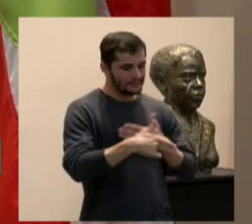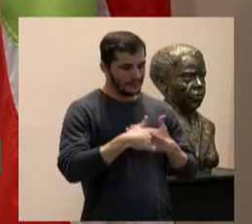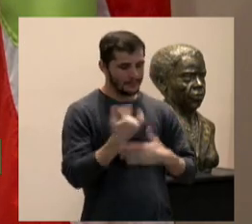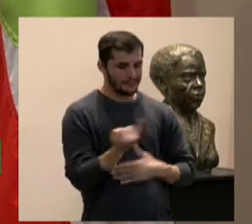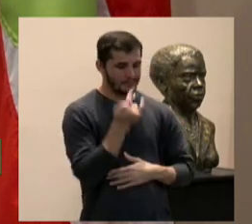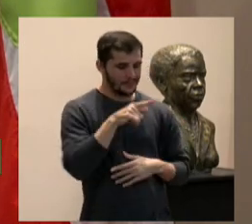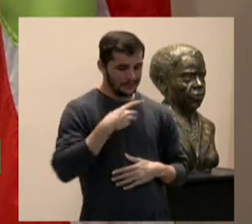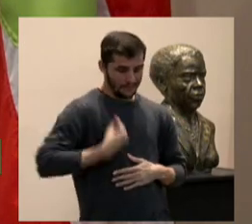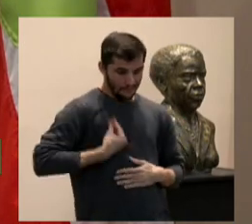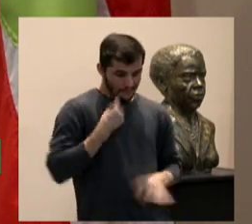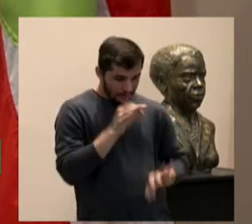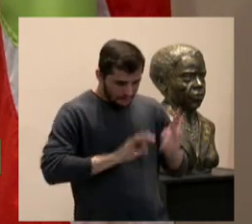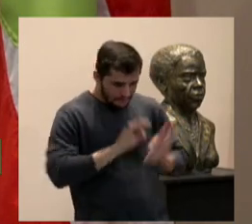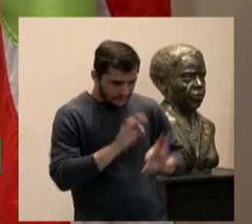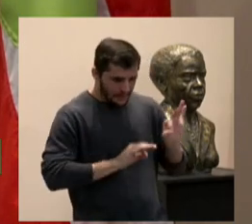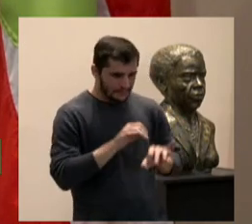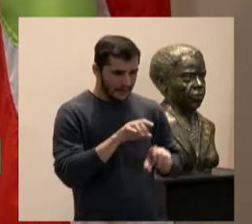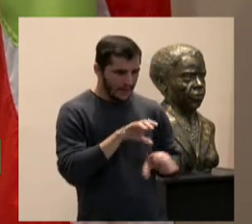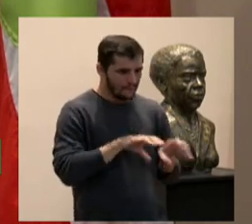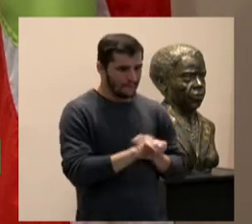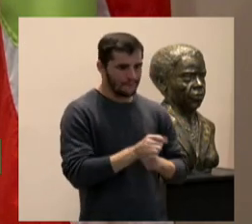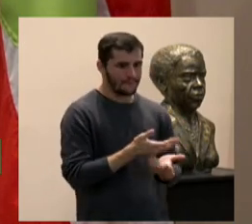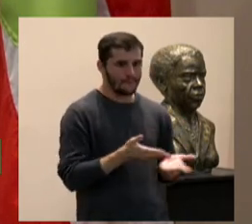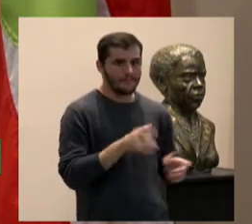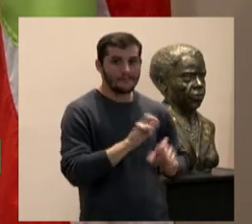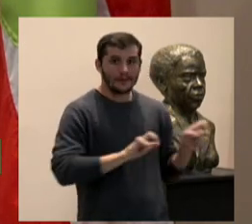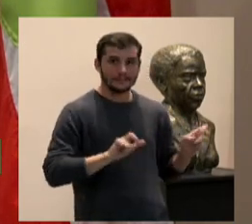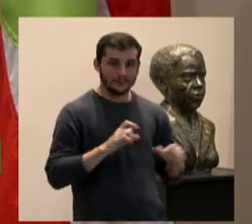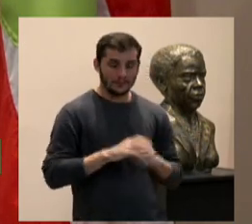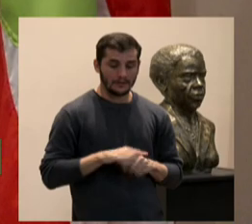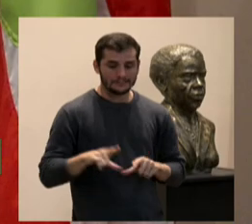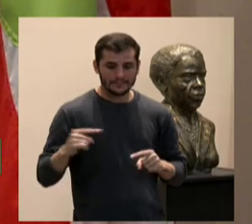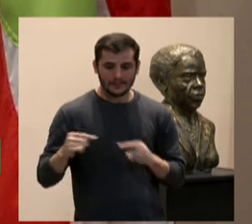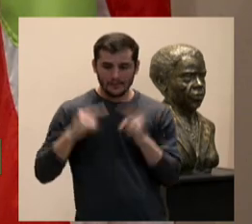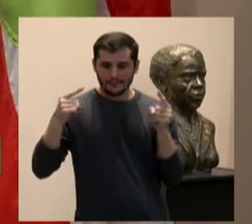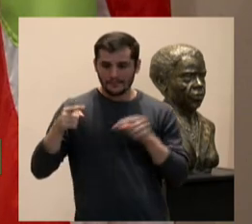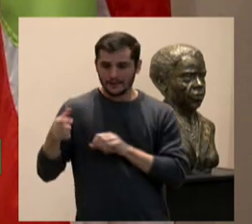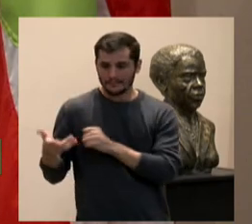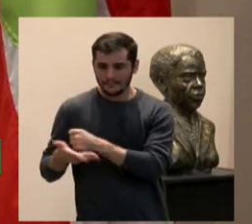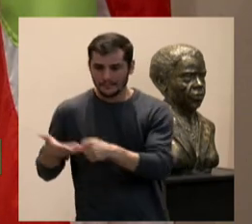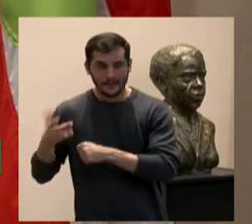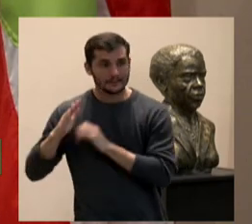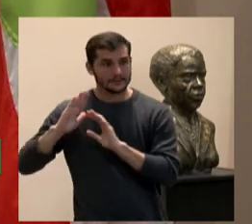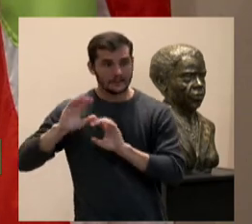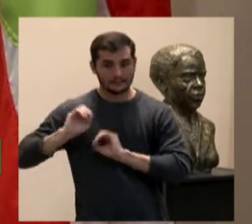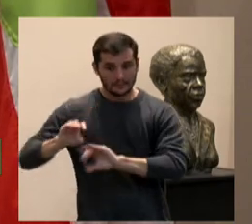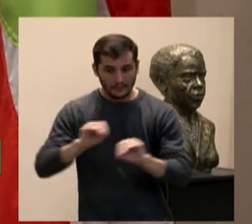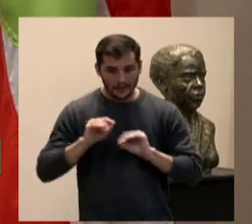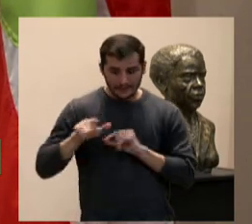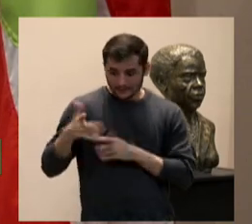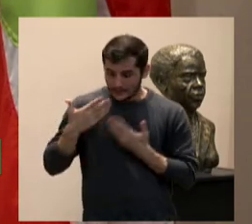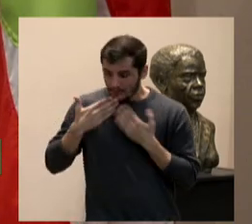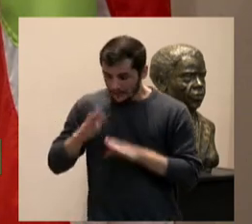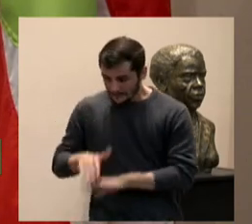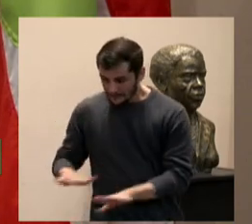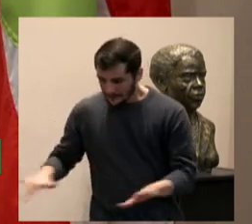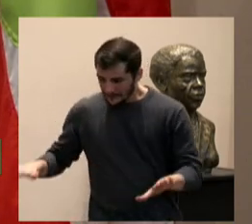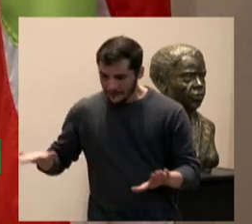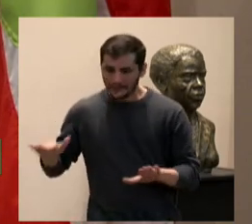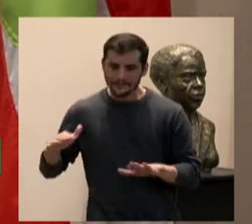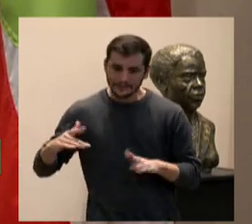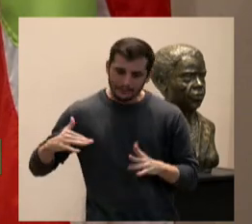vida, né? Que culmina com a educação básica, que vem da educação infantil e que prepara para a entrada